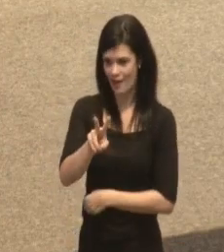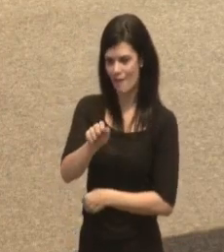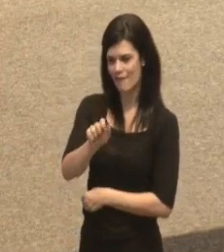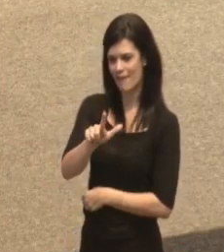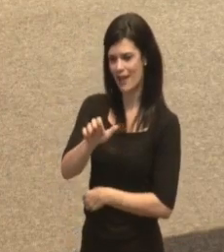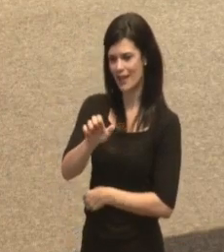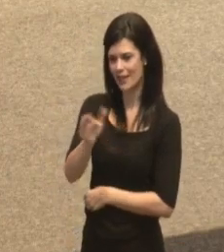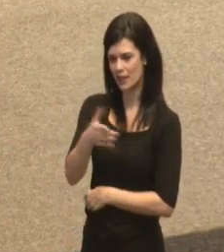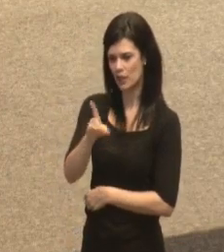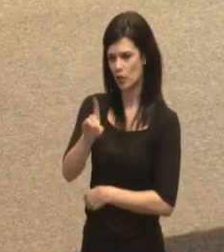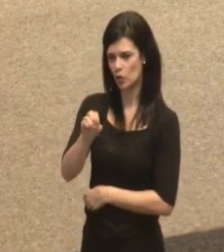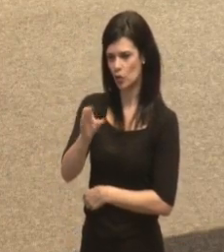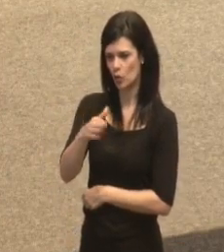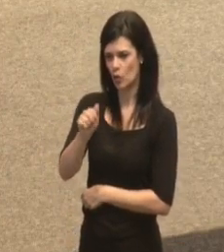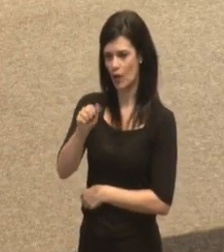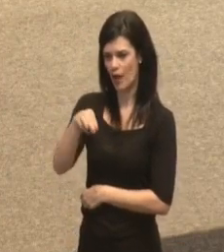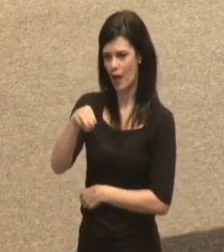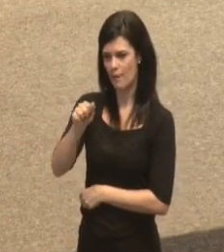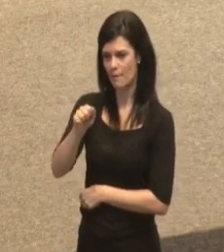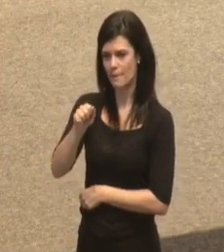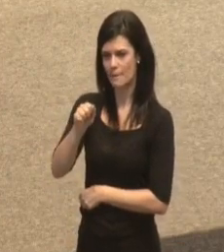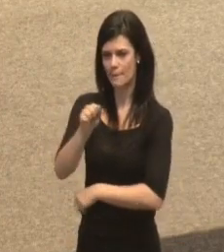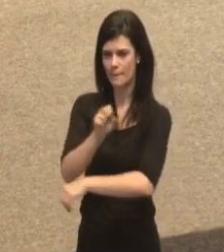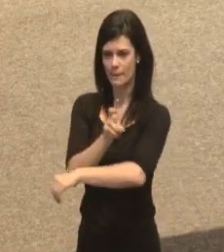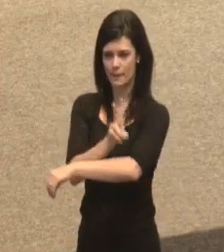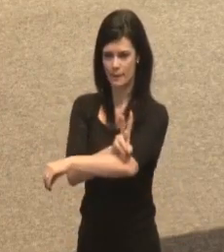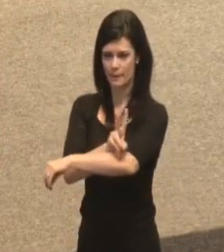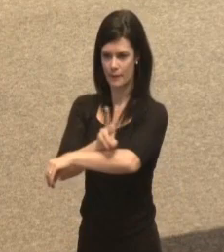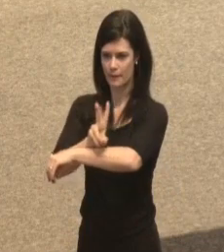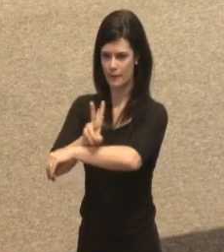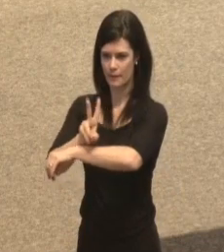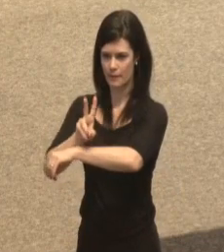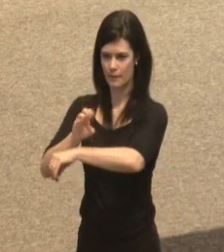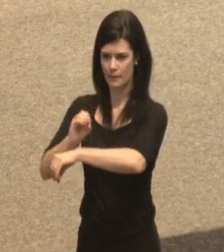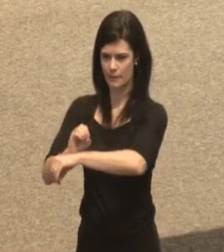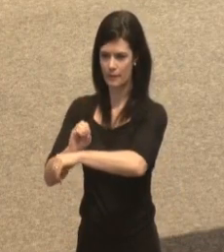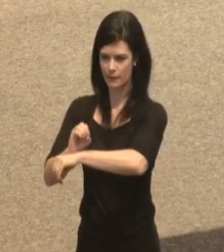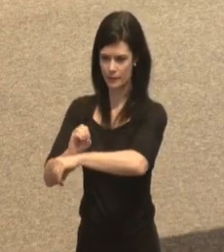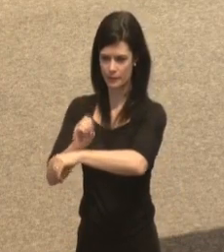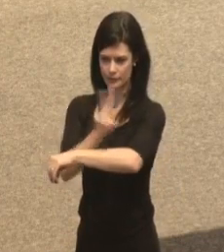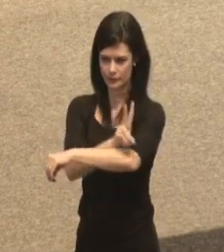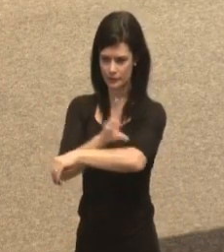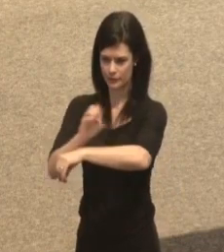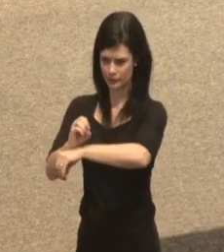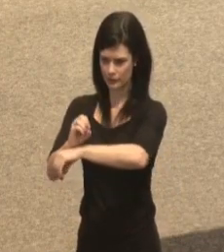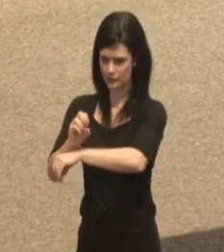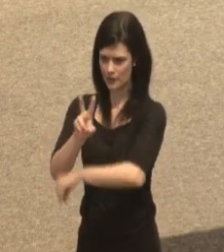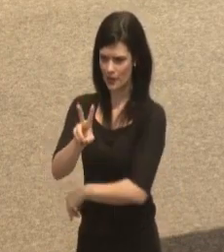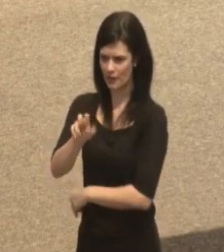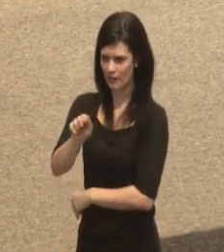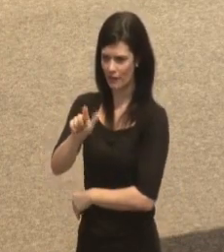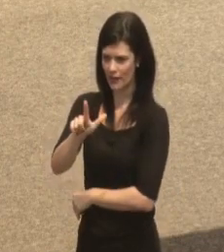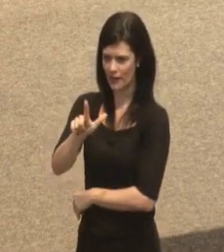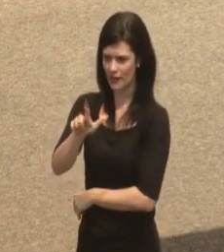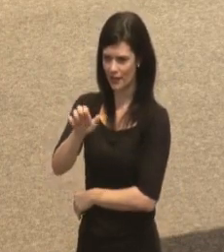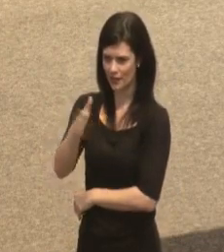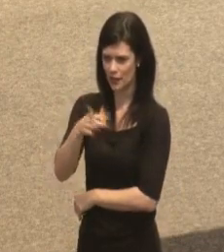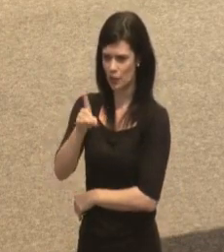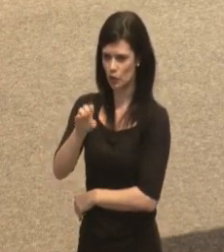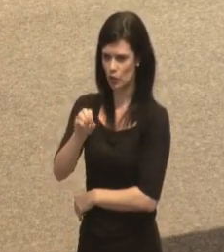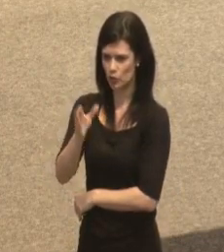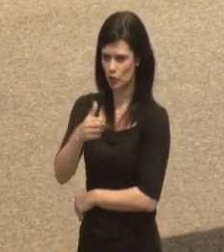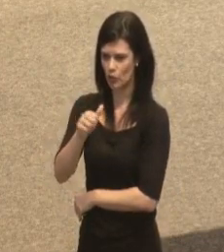Jacó é o nosso refúgio, e a igreja do Senhor Jesus não recua, porque ela caminha na total dependência